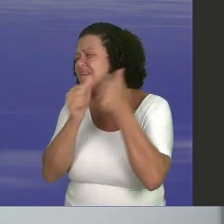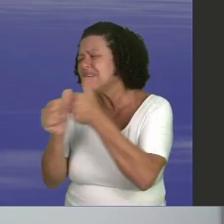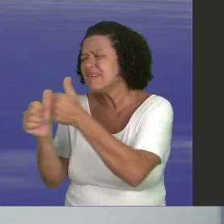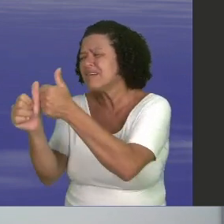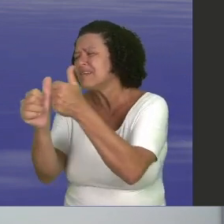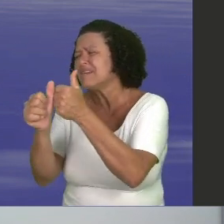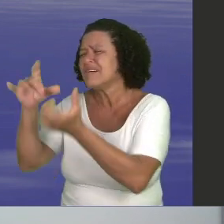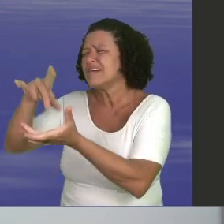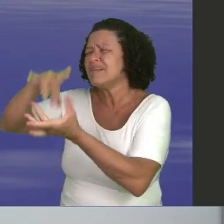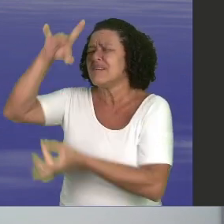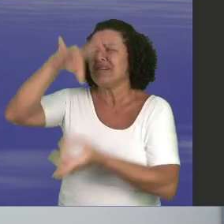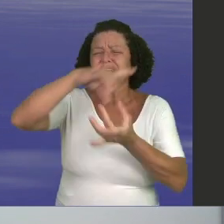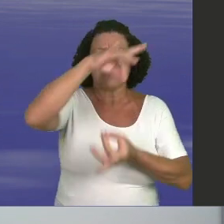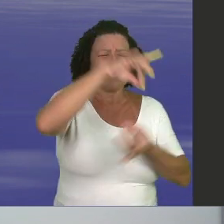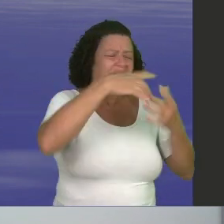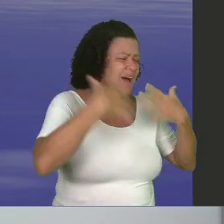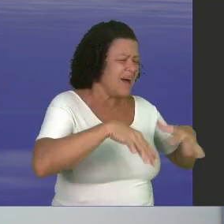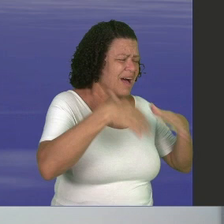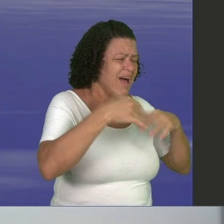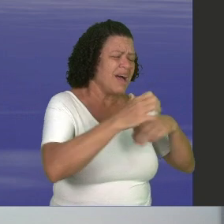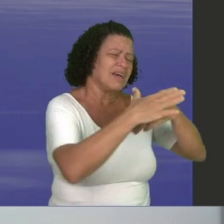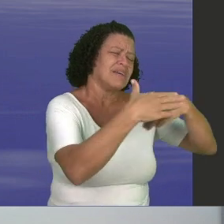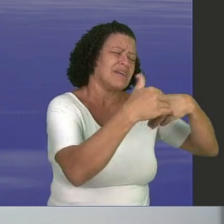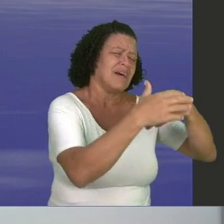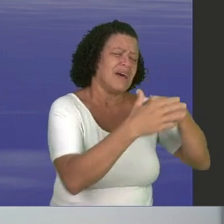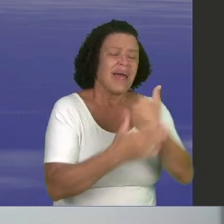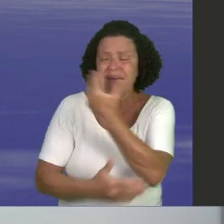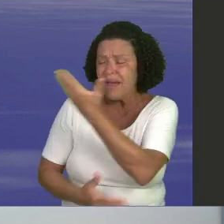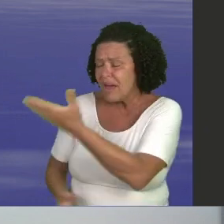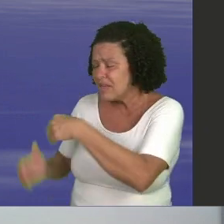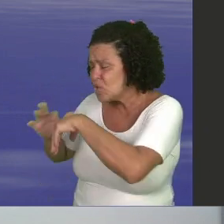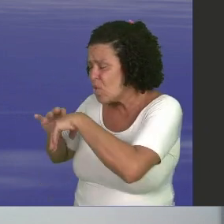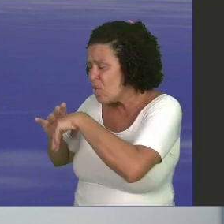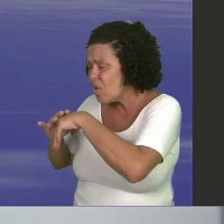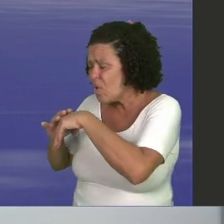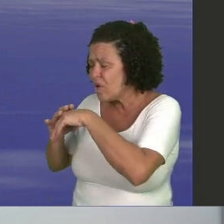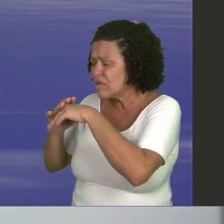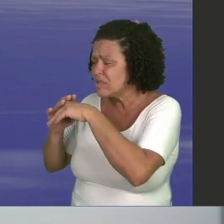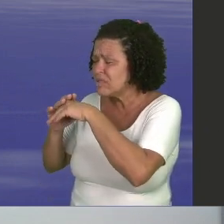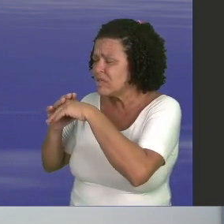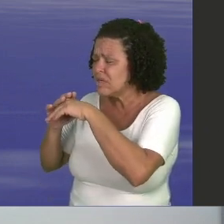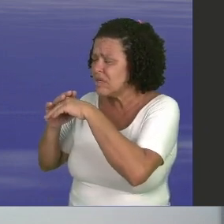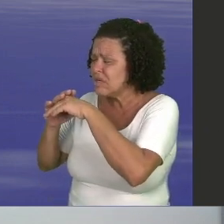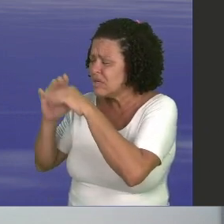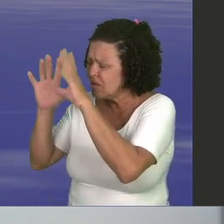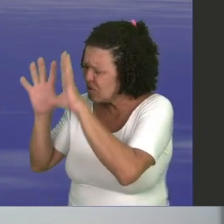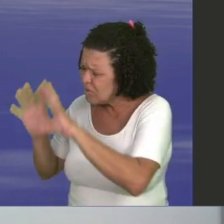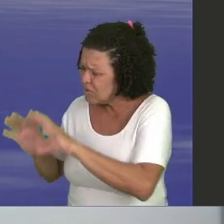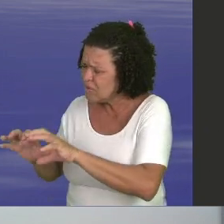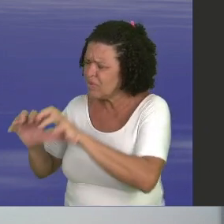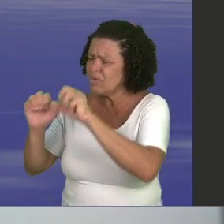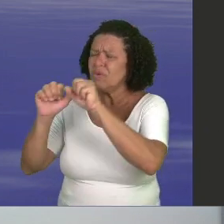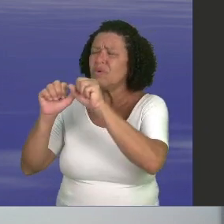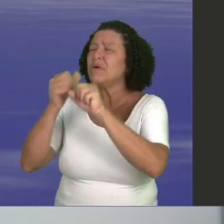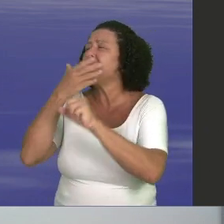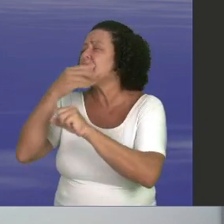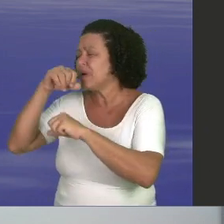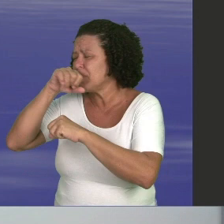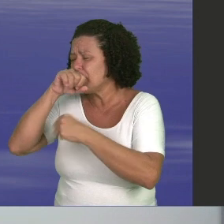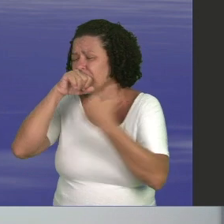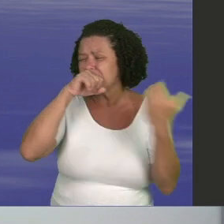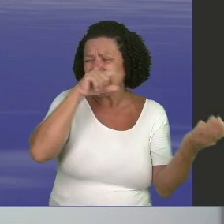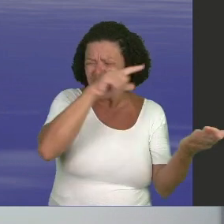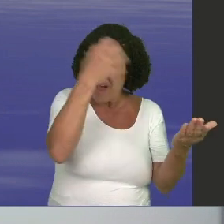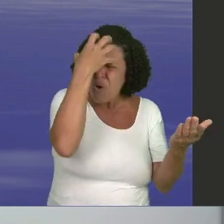aflito a consolação, ao doente o repouso. Pai, dai ao culpado o